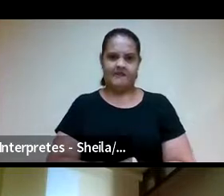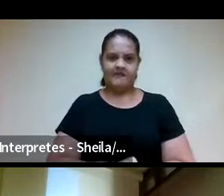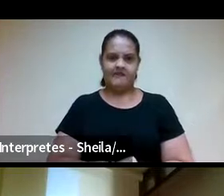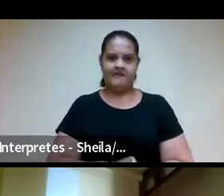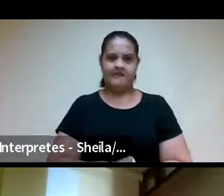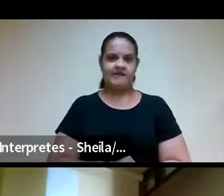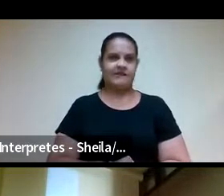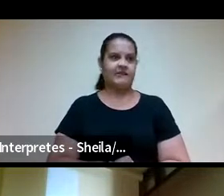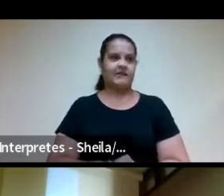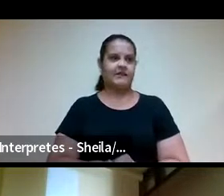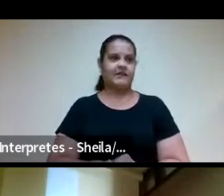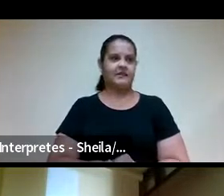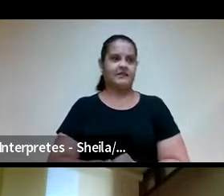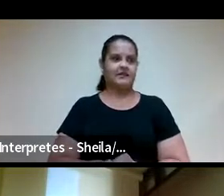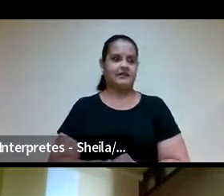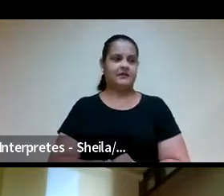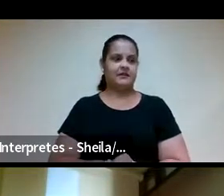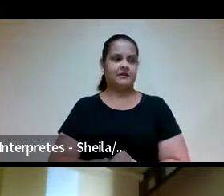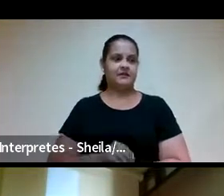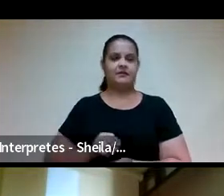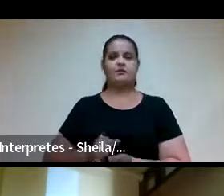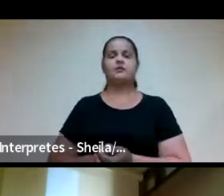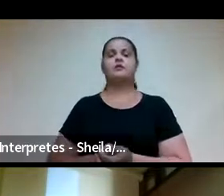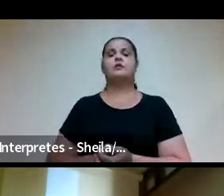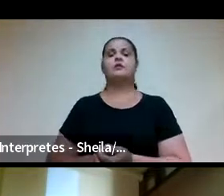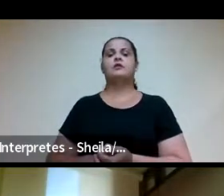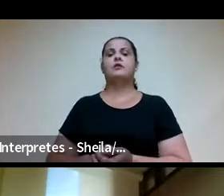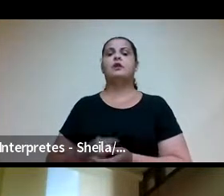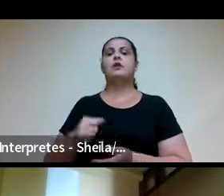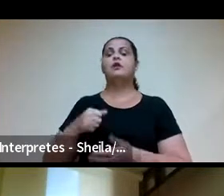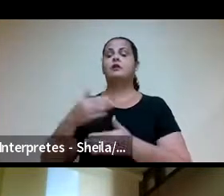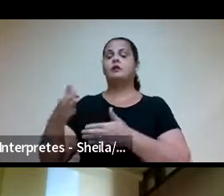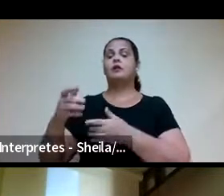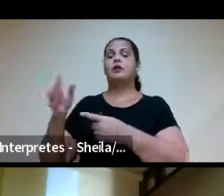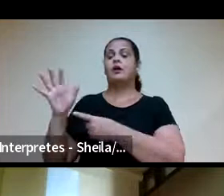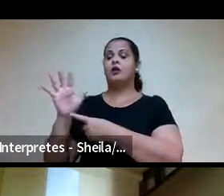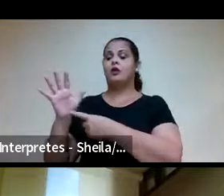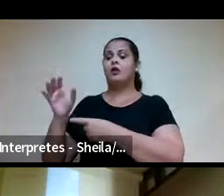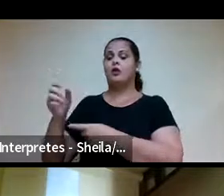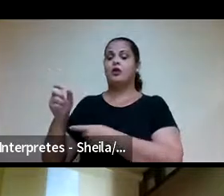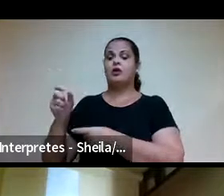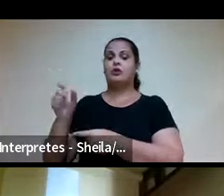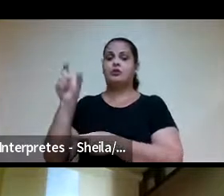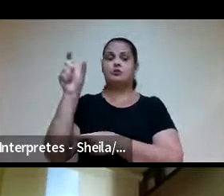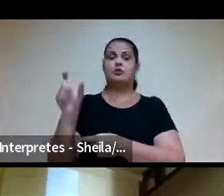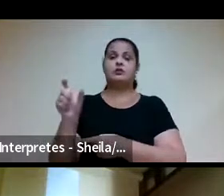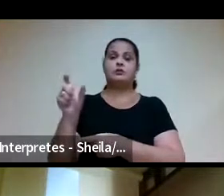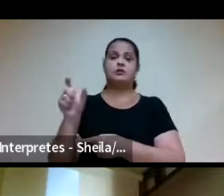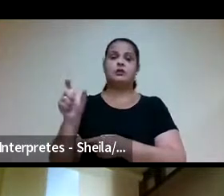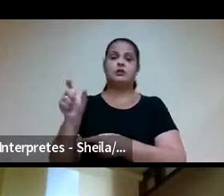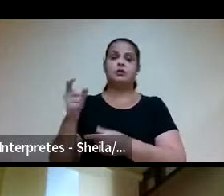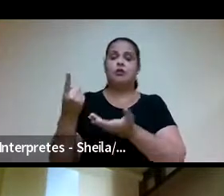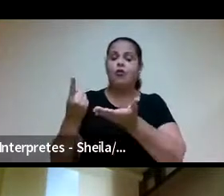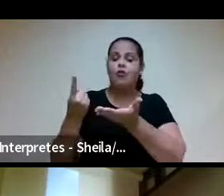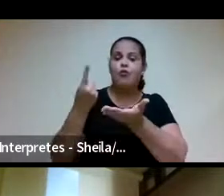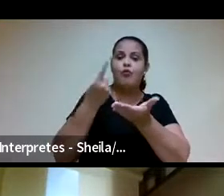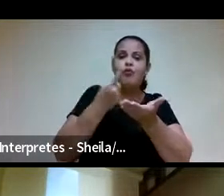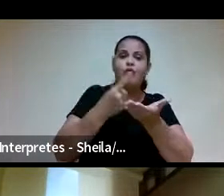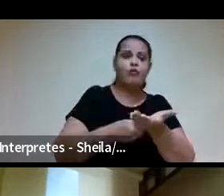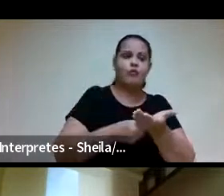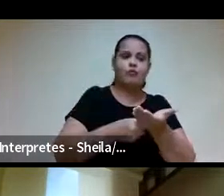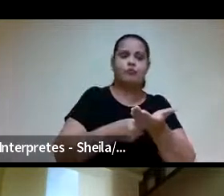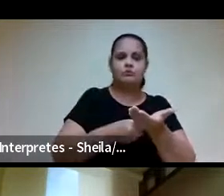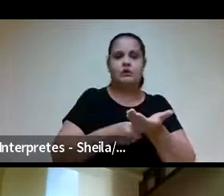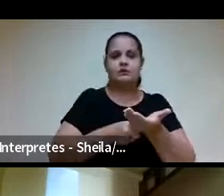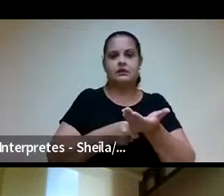deveria ter o cuidado de só apresentar testemunhas que realmente tivessem compromisso de ir até